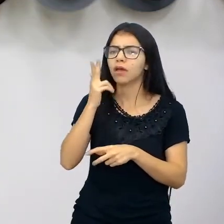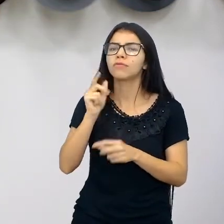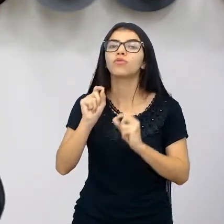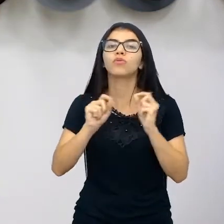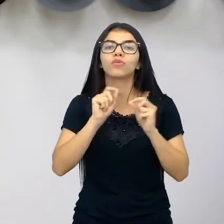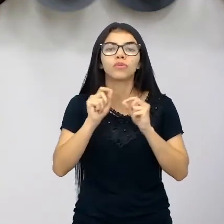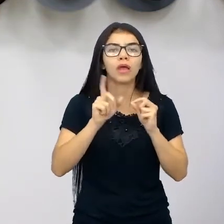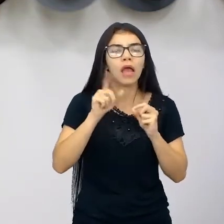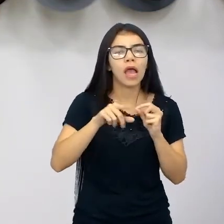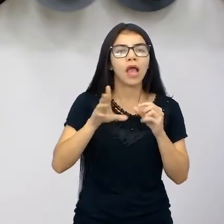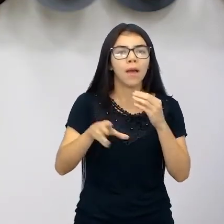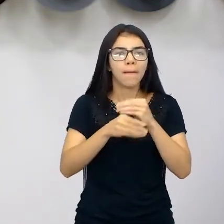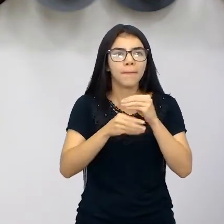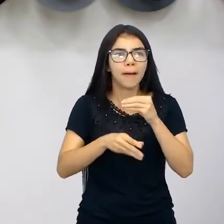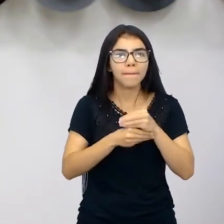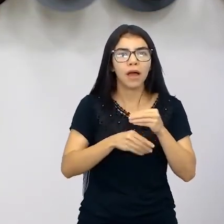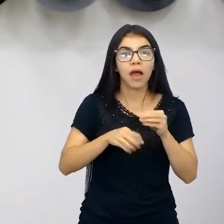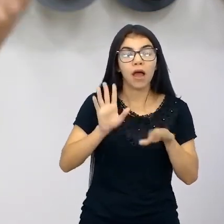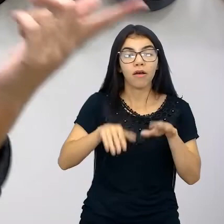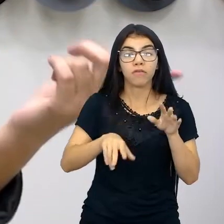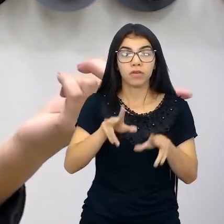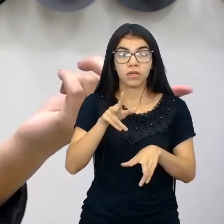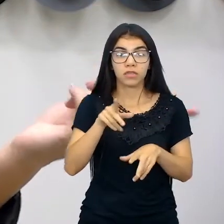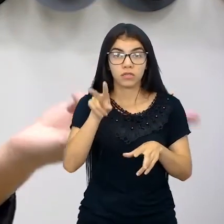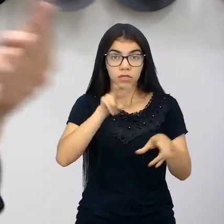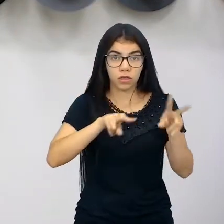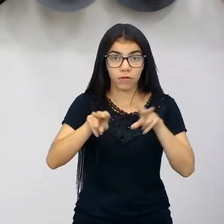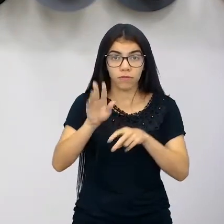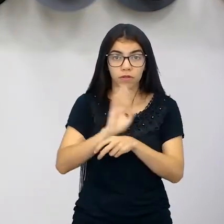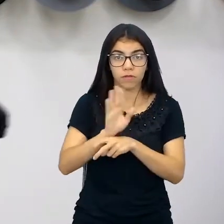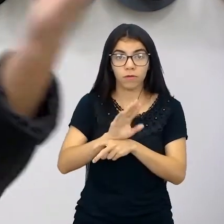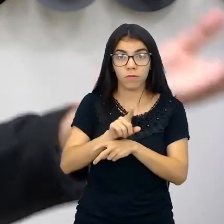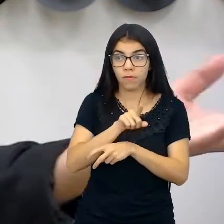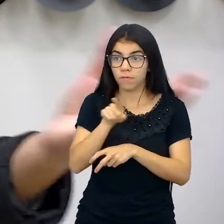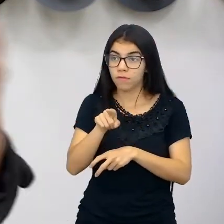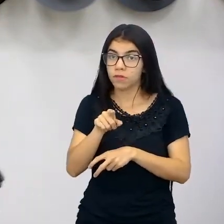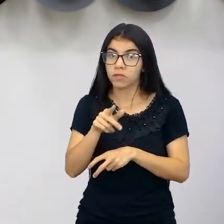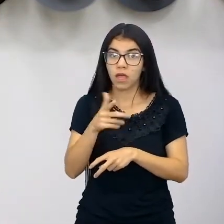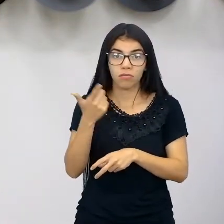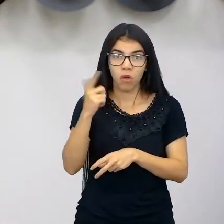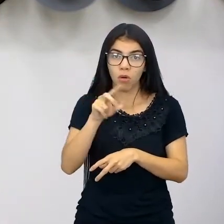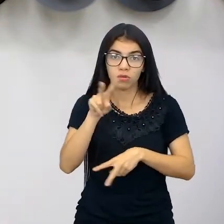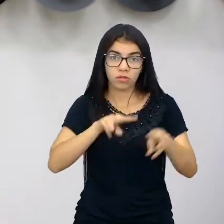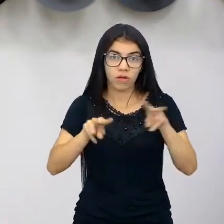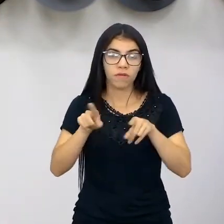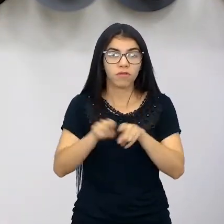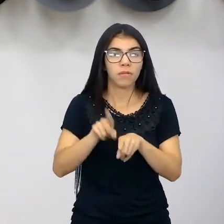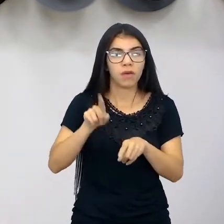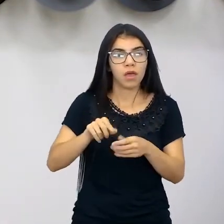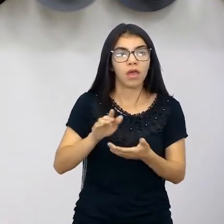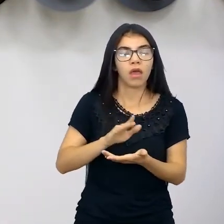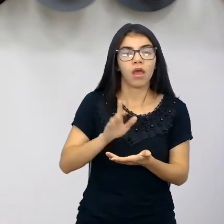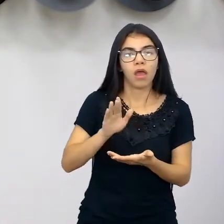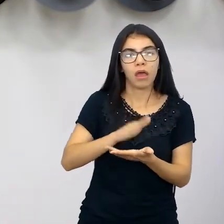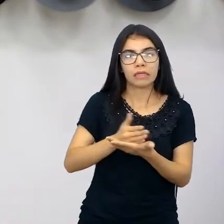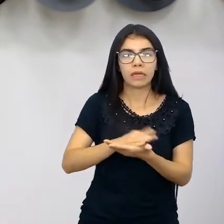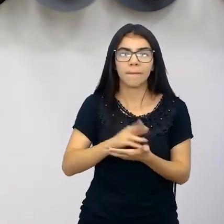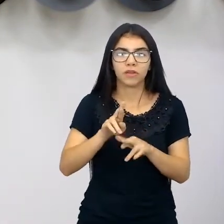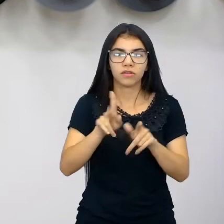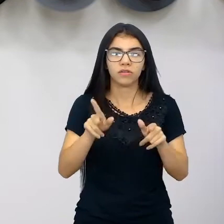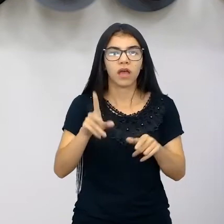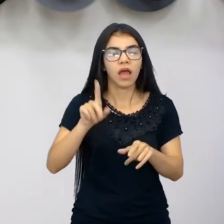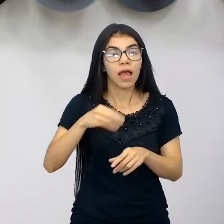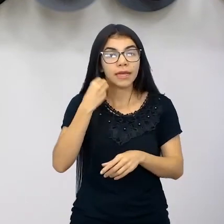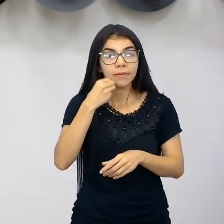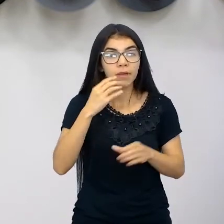isso ia acrescentando, porque às vezes eu vi alguma coisa no filme que você não viu, e você interpretou de um jeito e eu de outro. Isso que tem que acontecer, né? Essa experiência